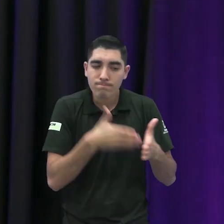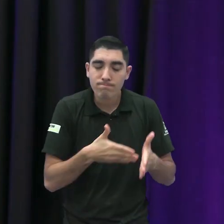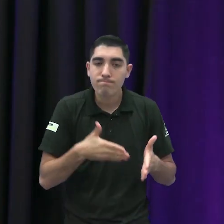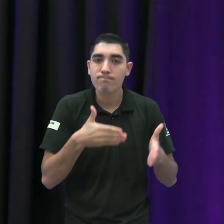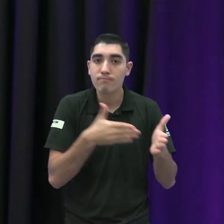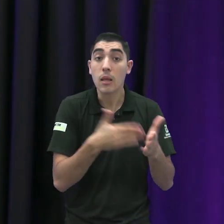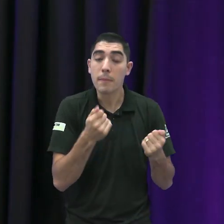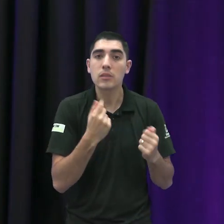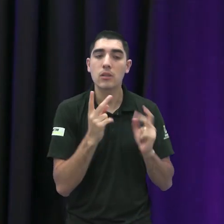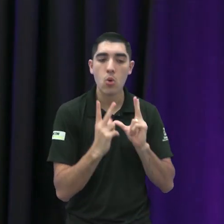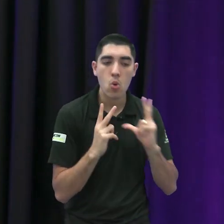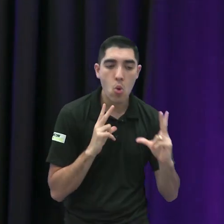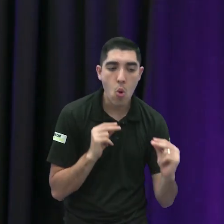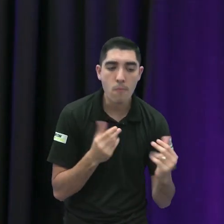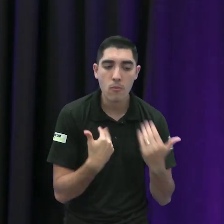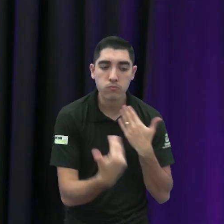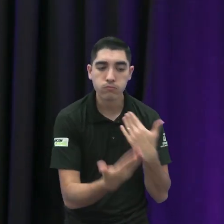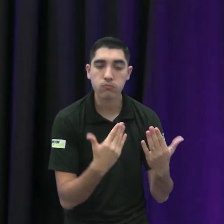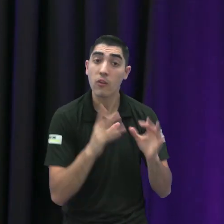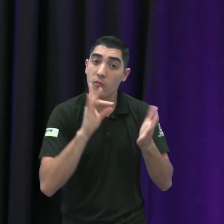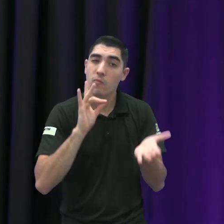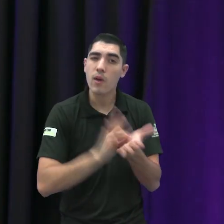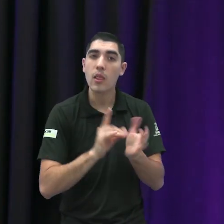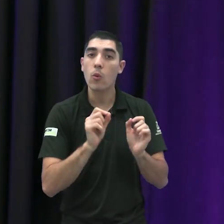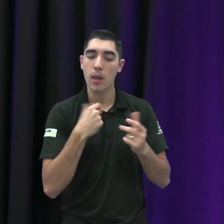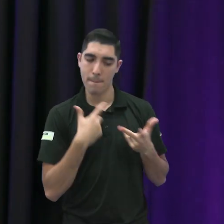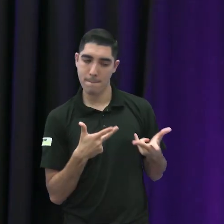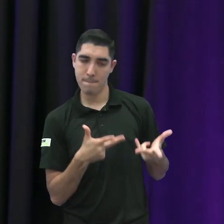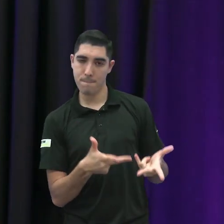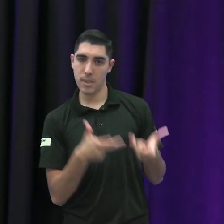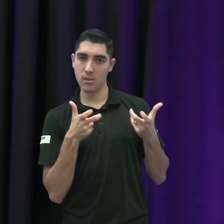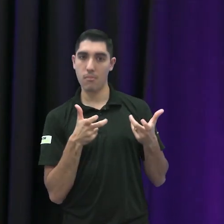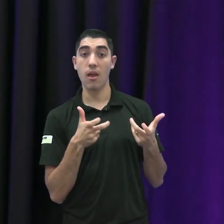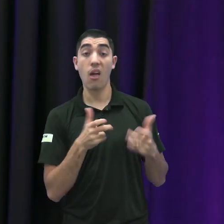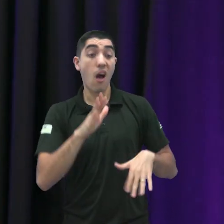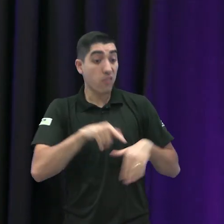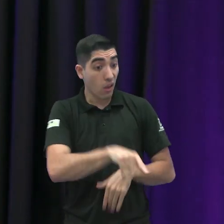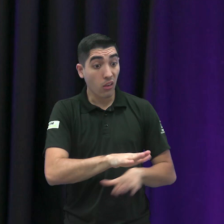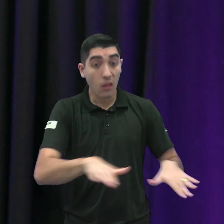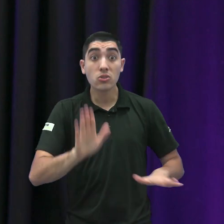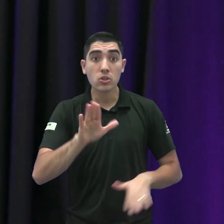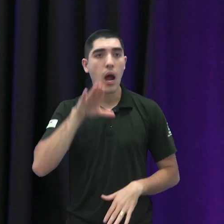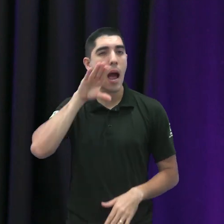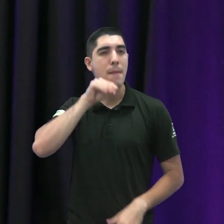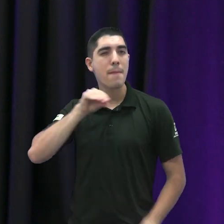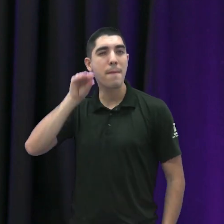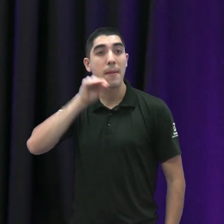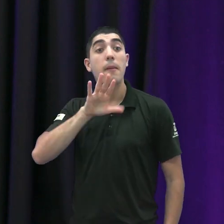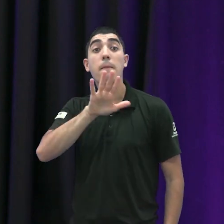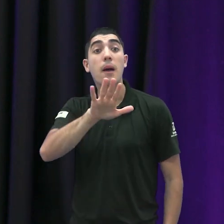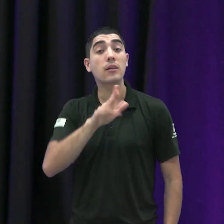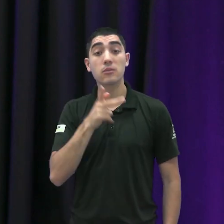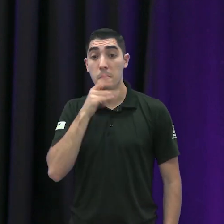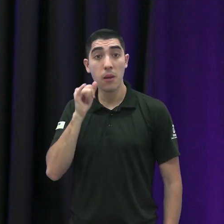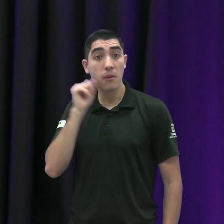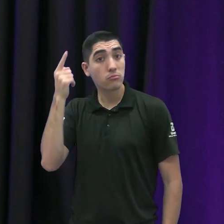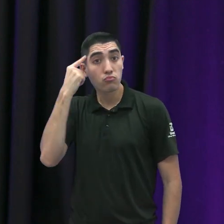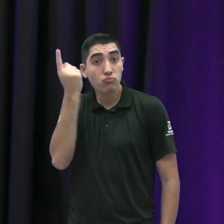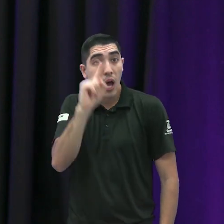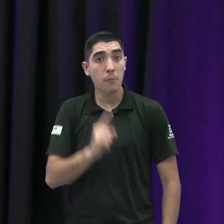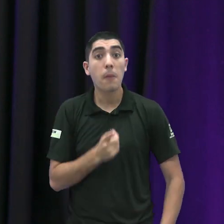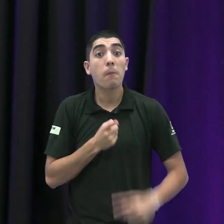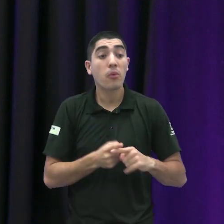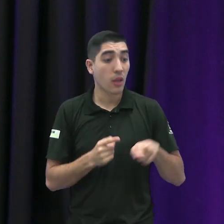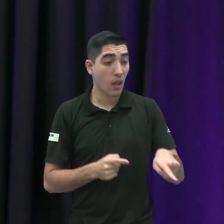pode ir, ter diálogo e escutar de verdade. Observar de verdade. Às vezes a criança já está falando, mas os pais não